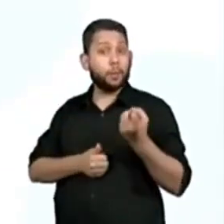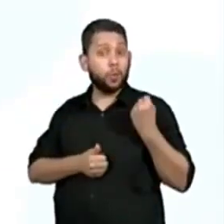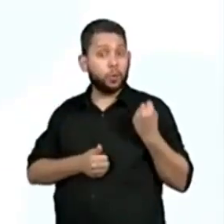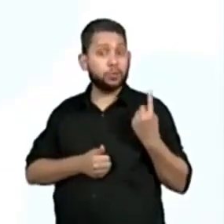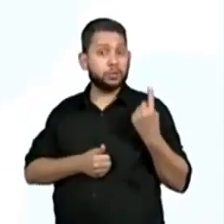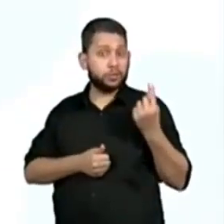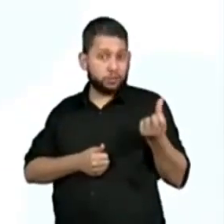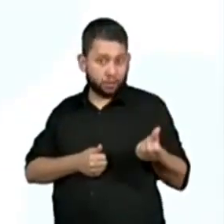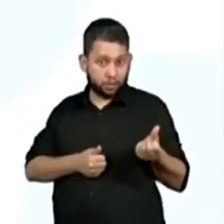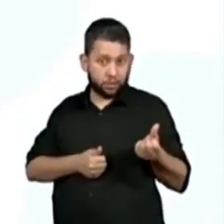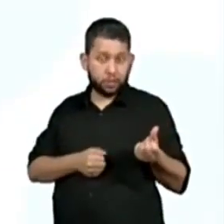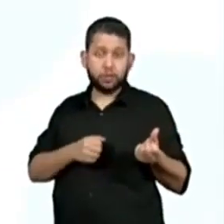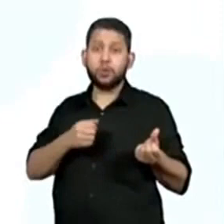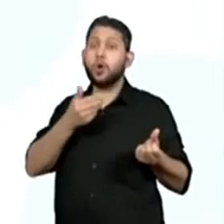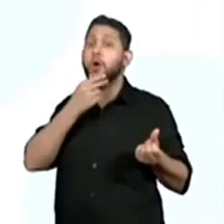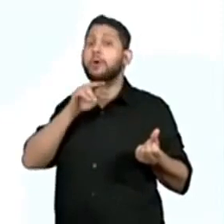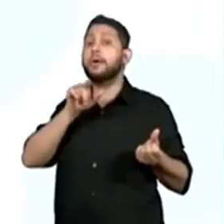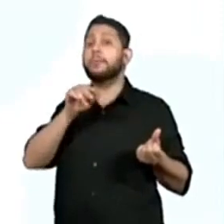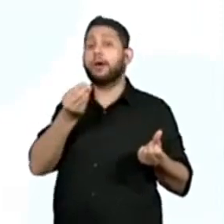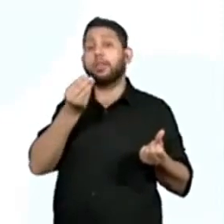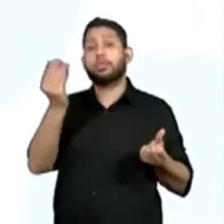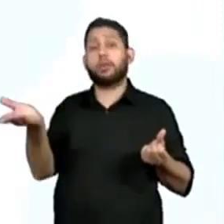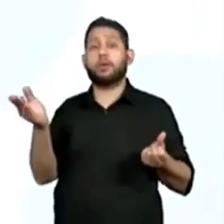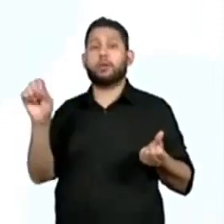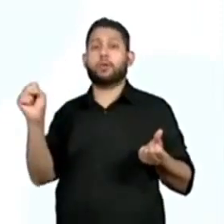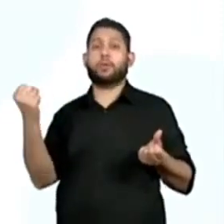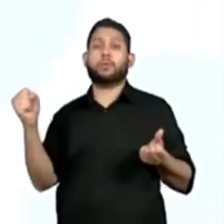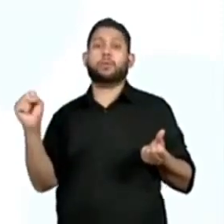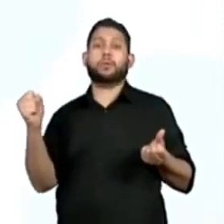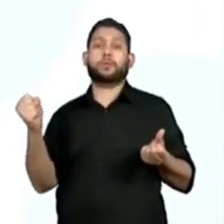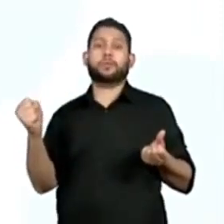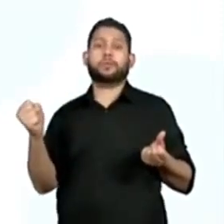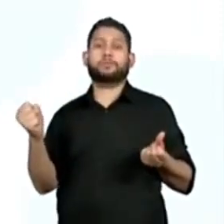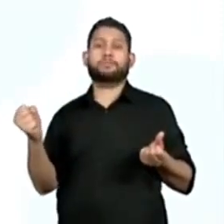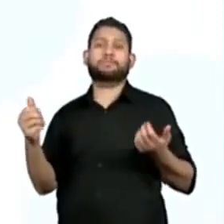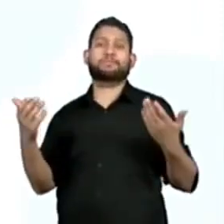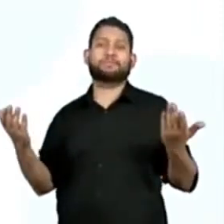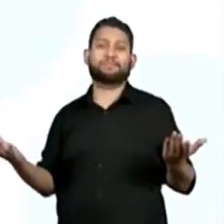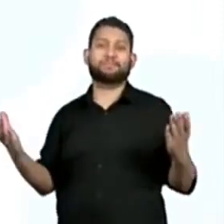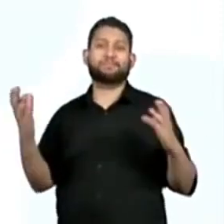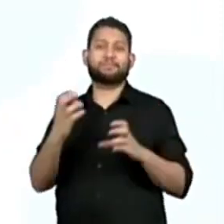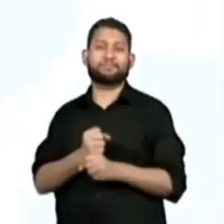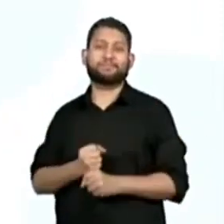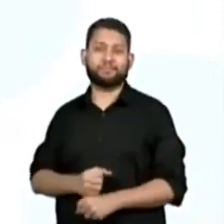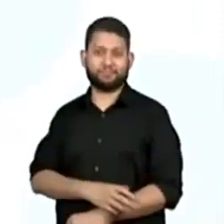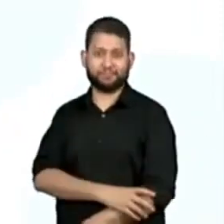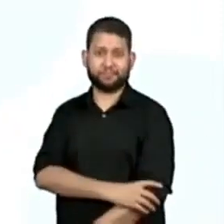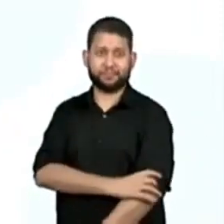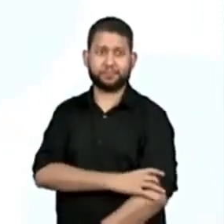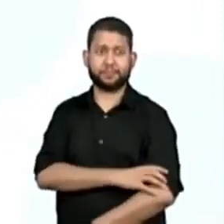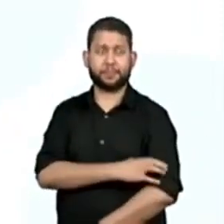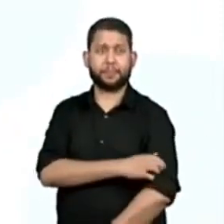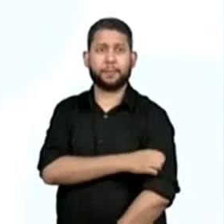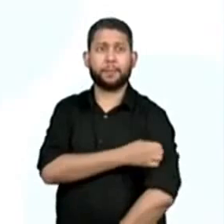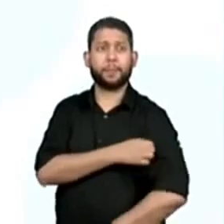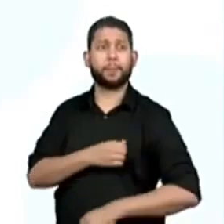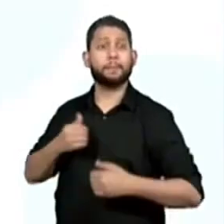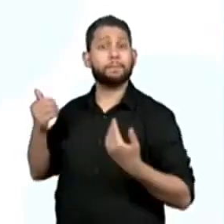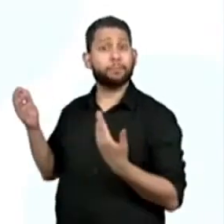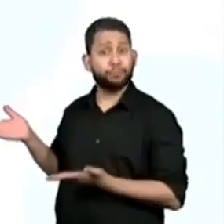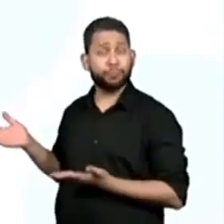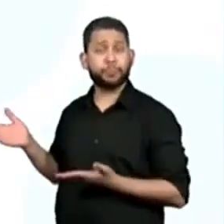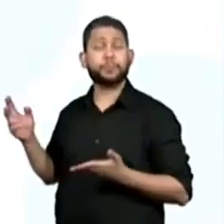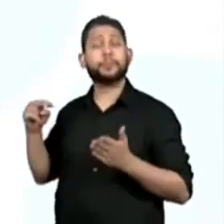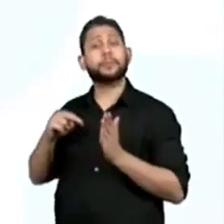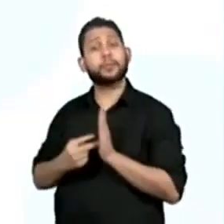16 pedaços e o irmão 8 é isso